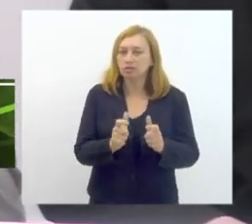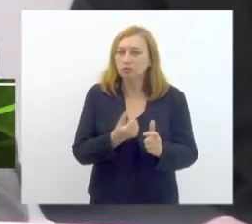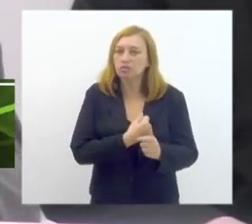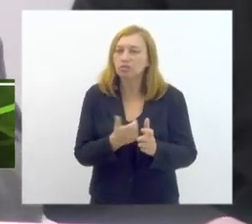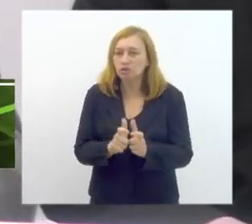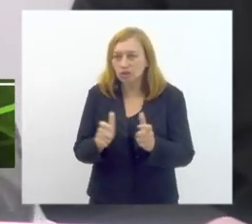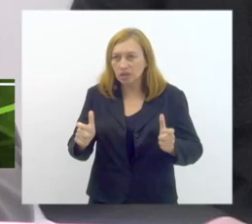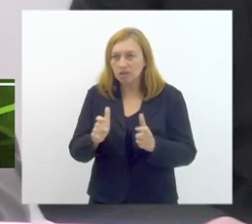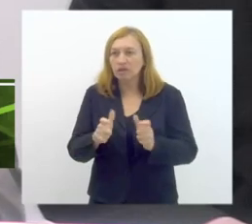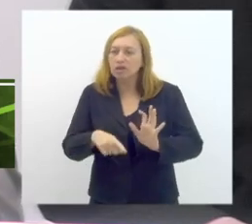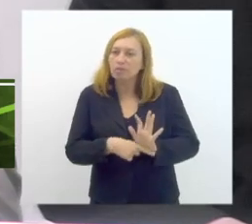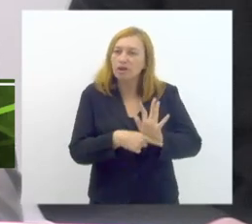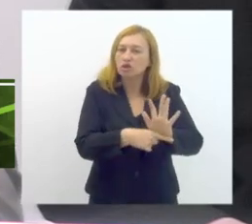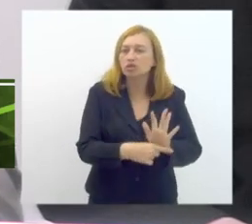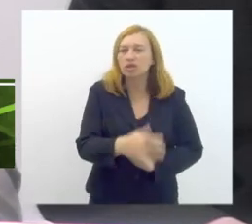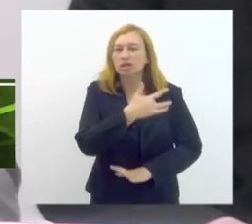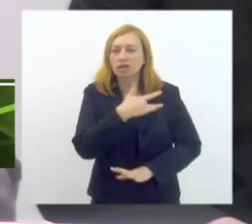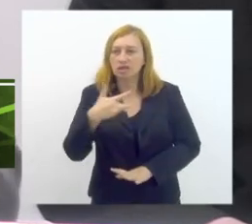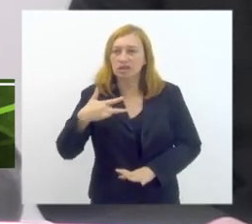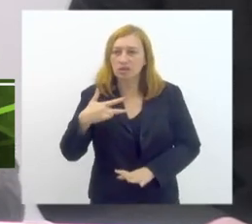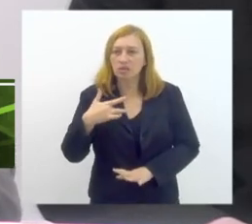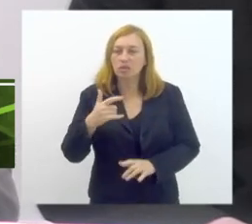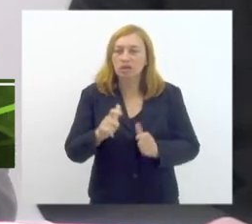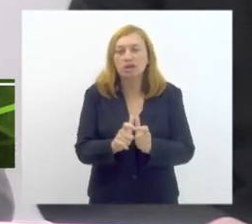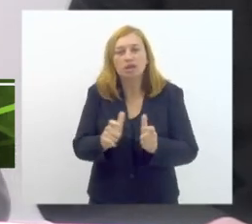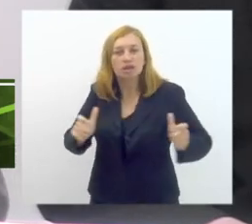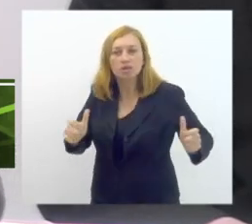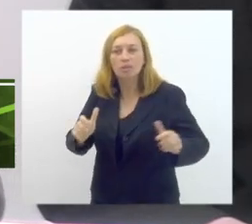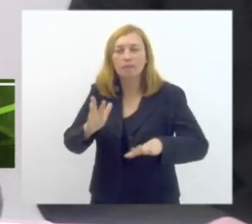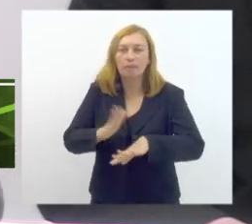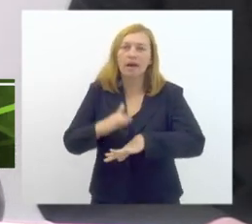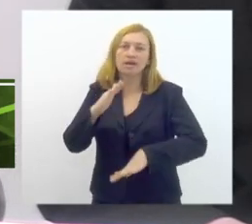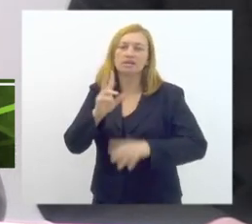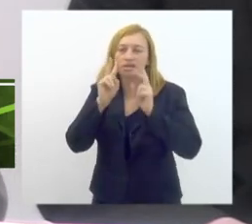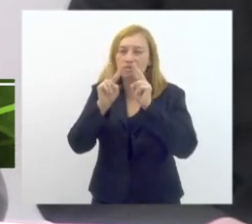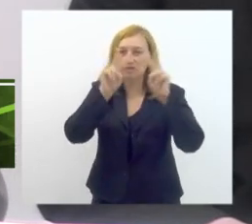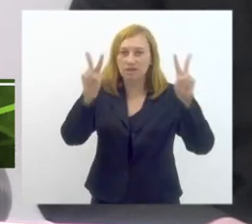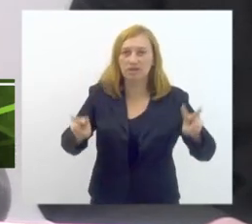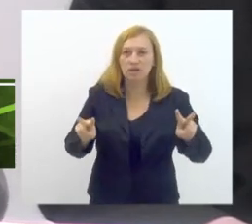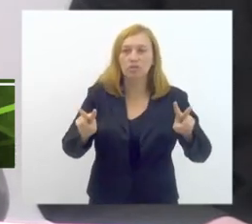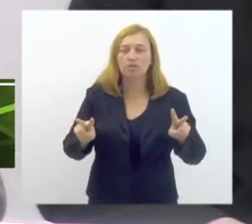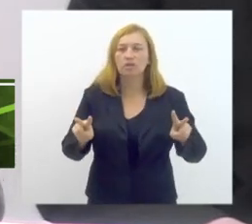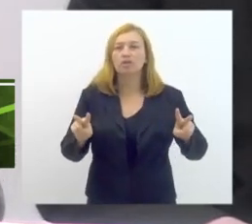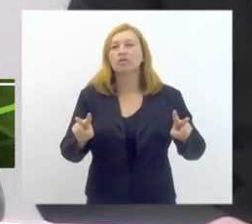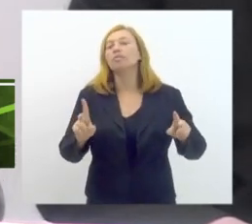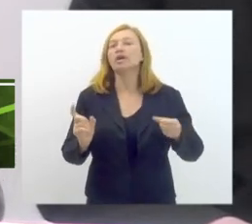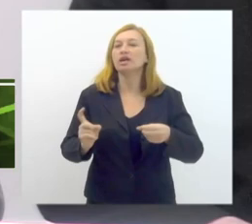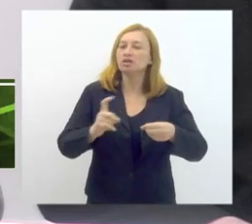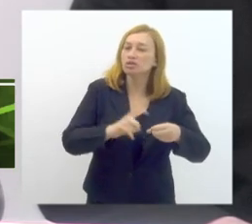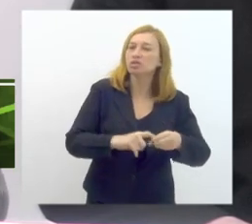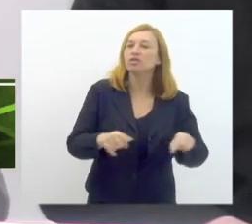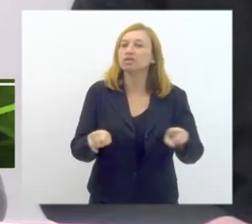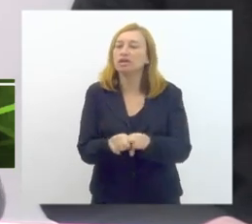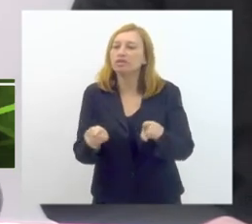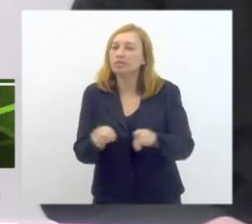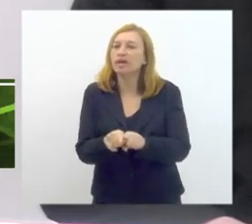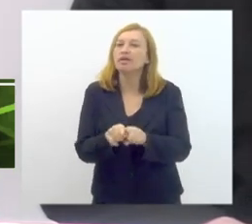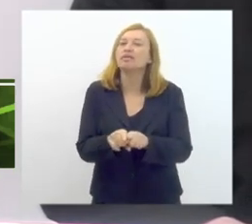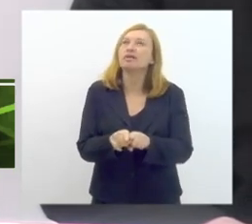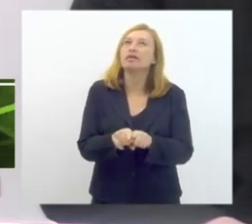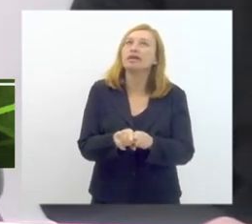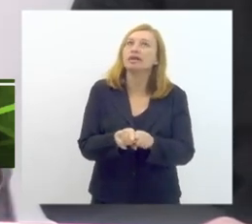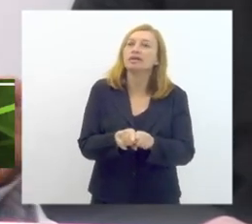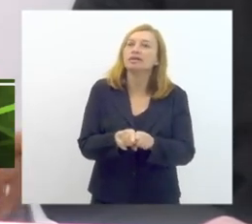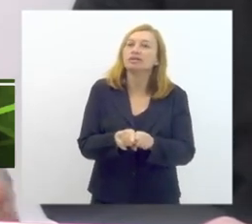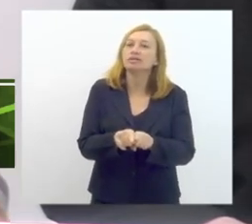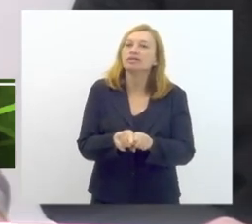exclusivamente para atendimento de saúde, ampliou-se essa visão para que esses consórcios também se tornassem,